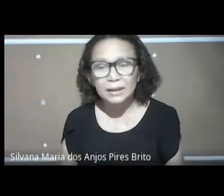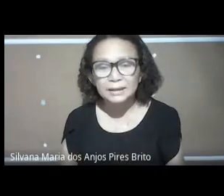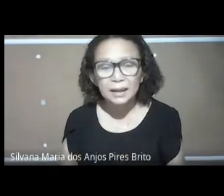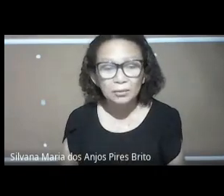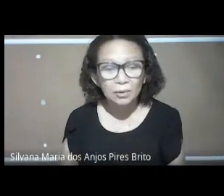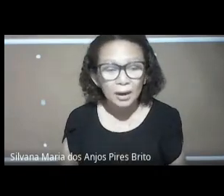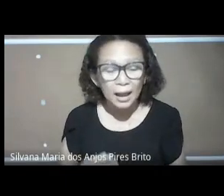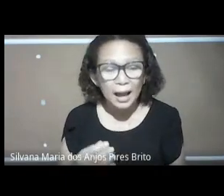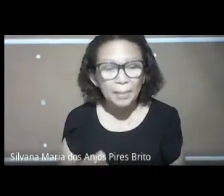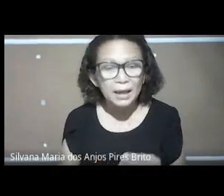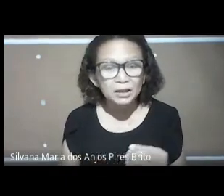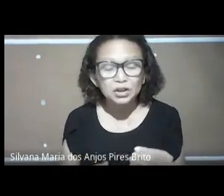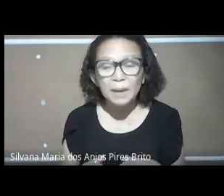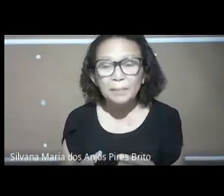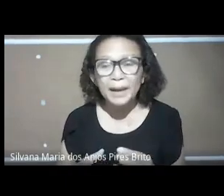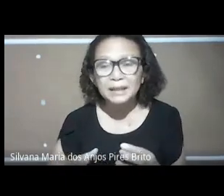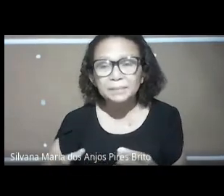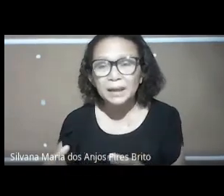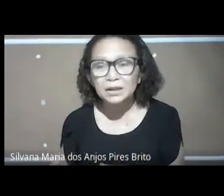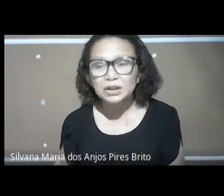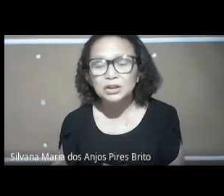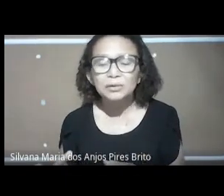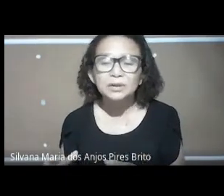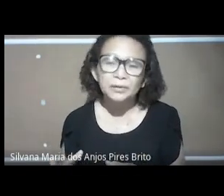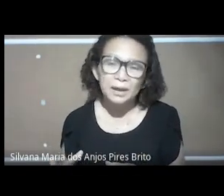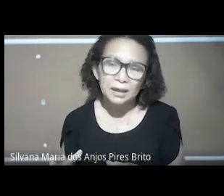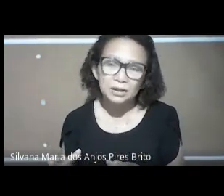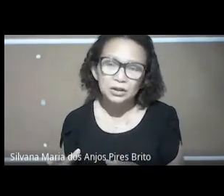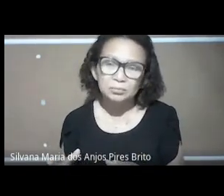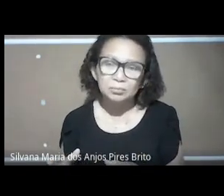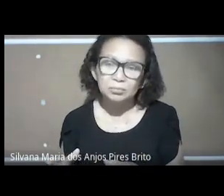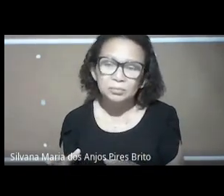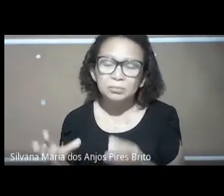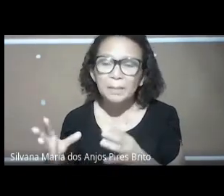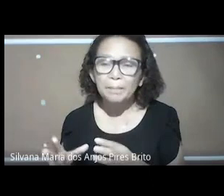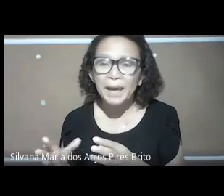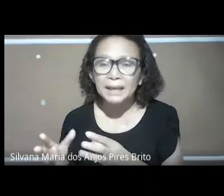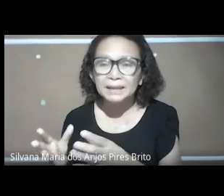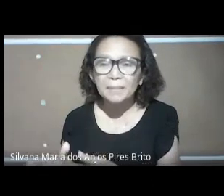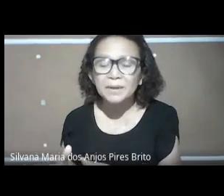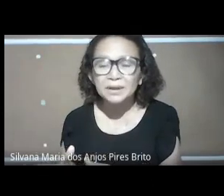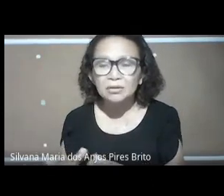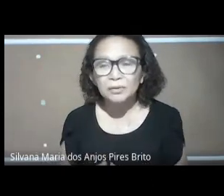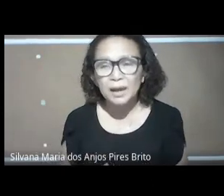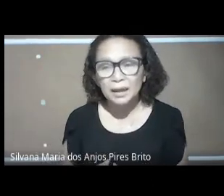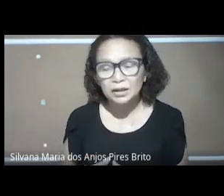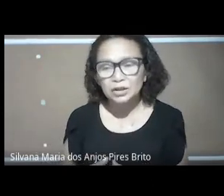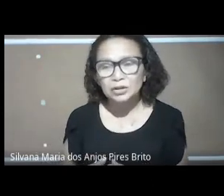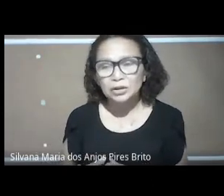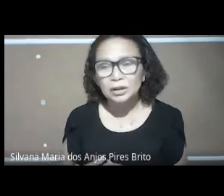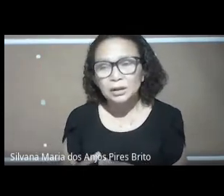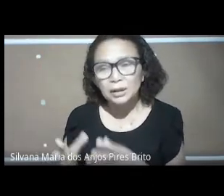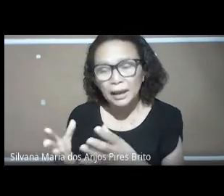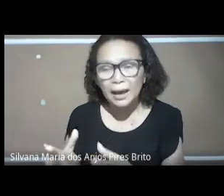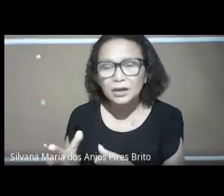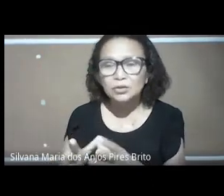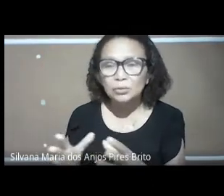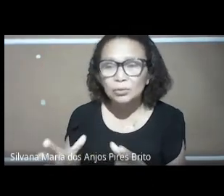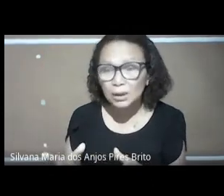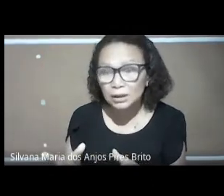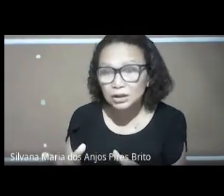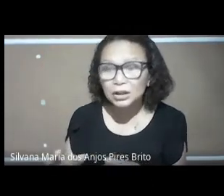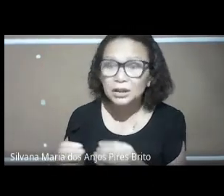essa atuação, a partir de uma perspectiva diferente, uma percepção diferente, que